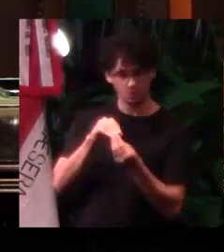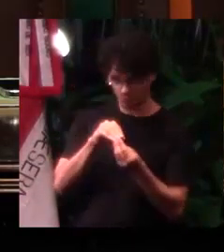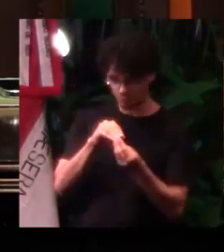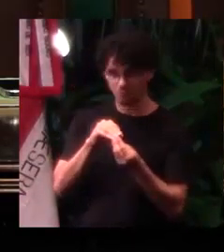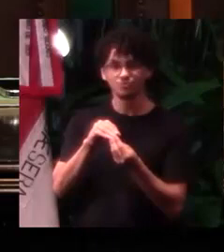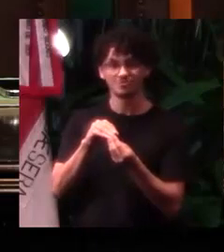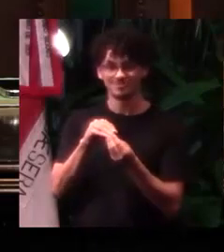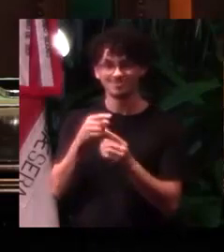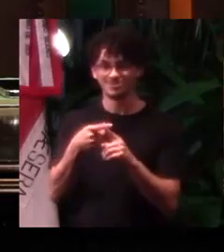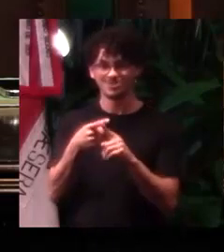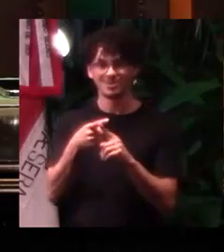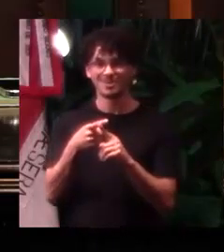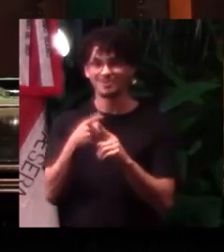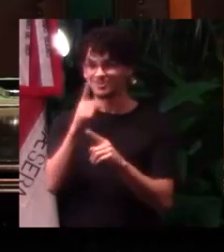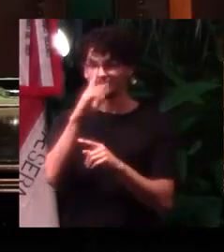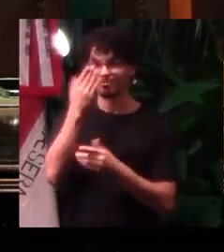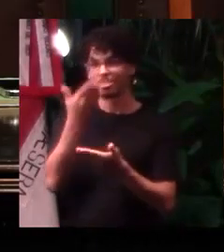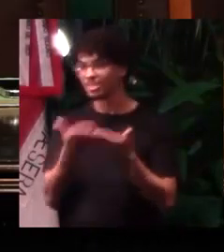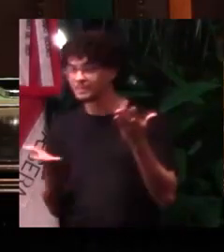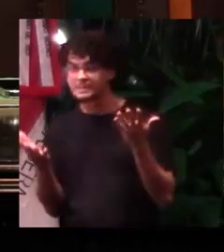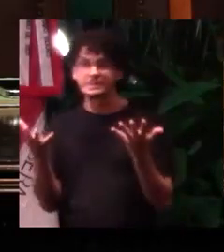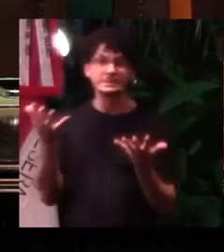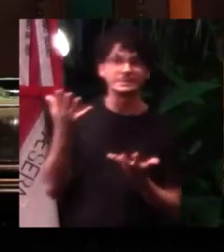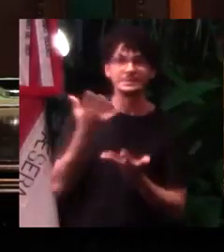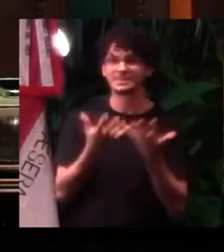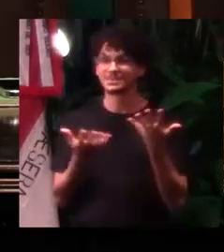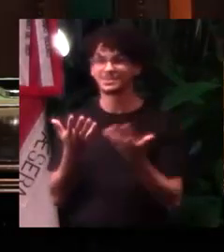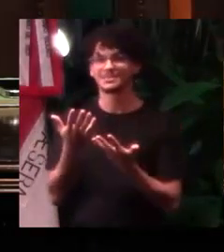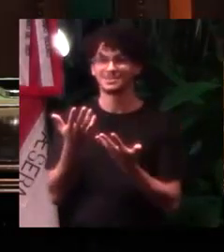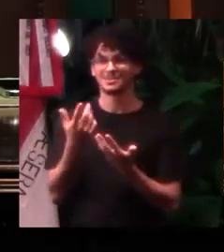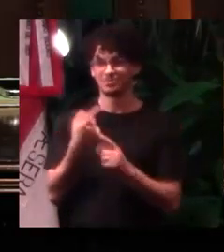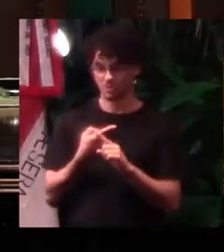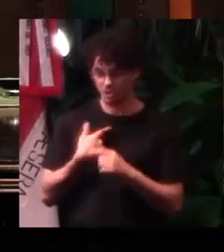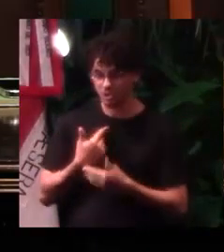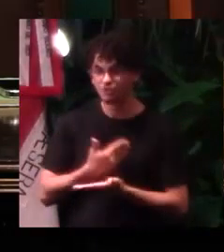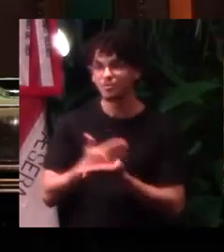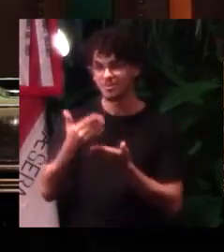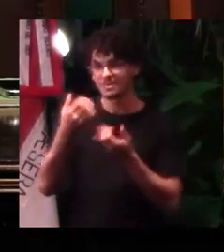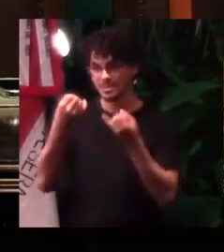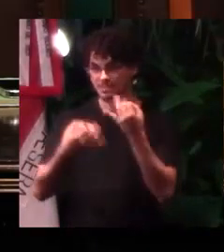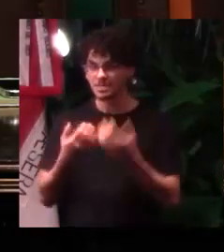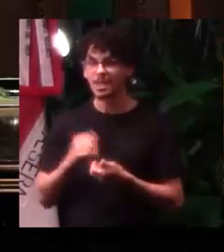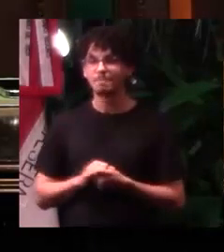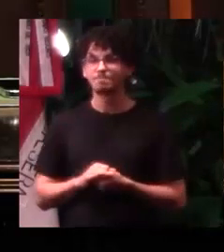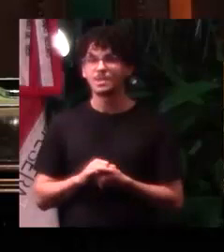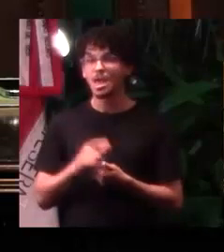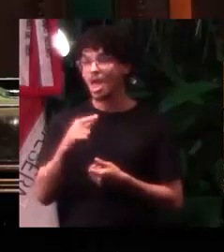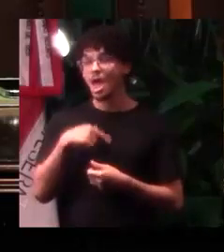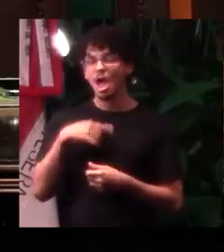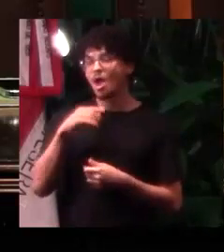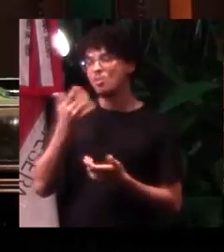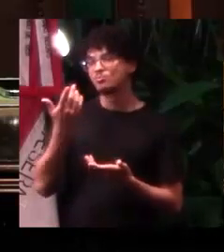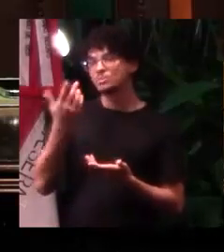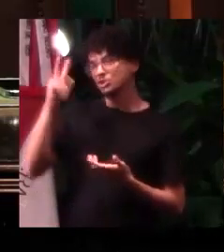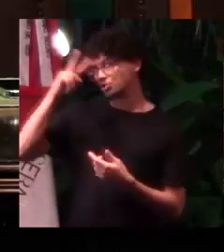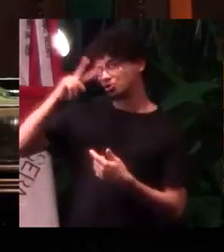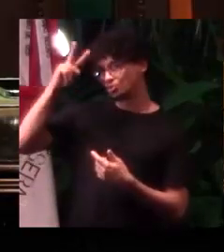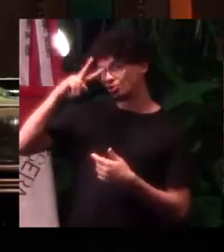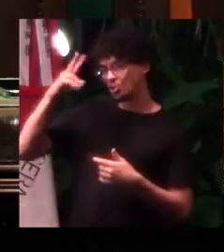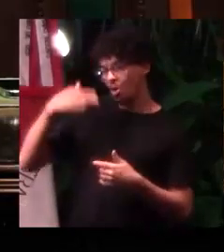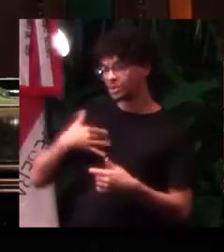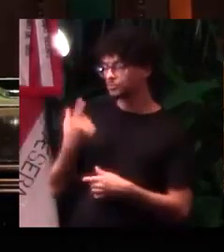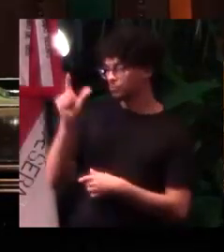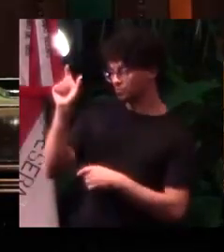o horizonte aí total da narrativa, digamos, é uma história de um